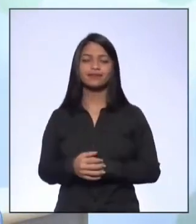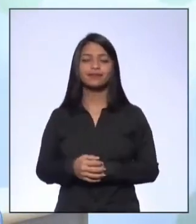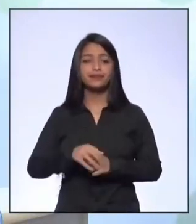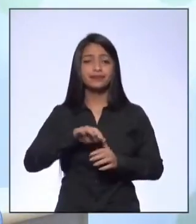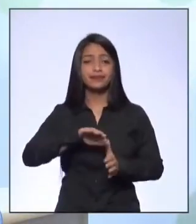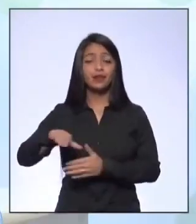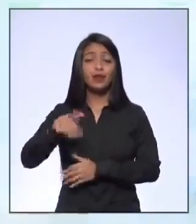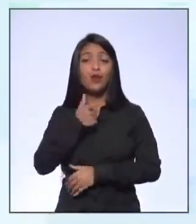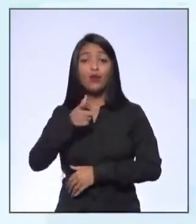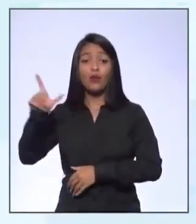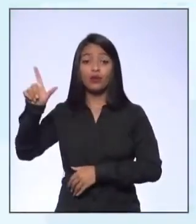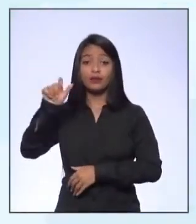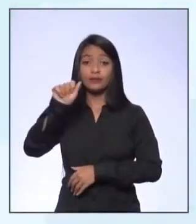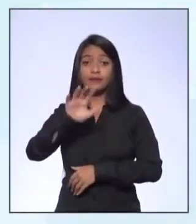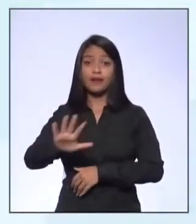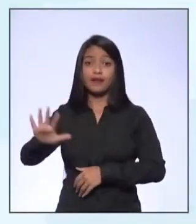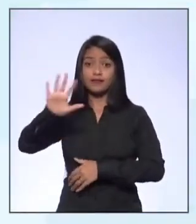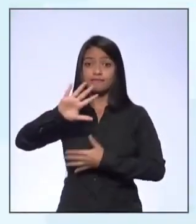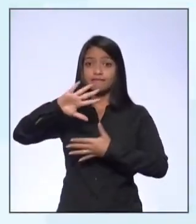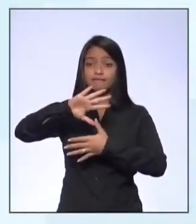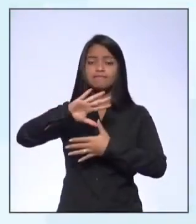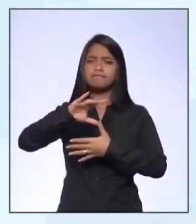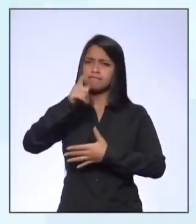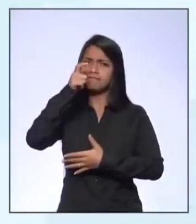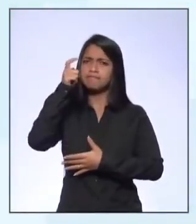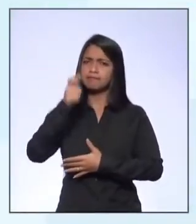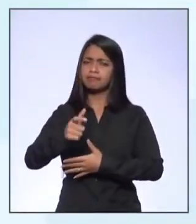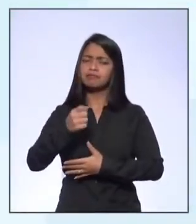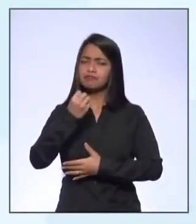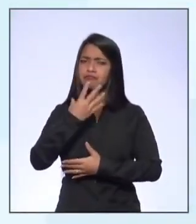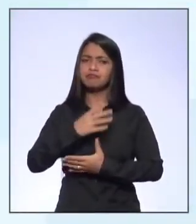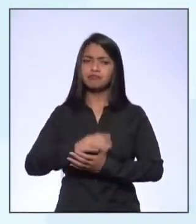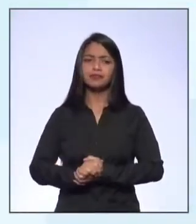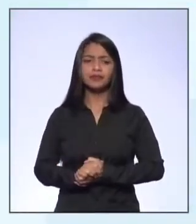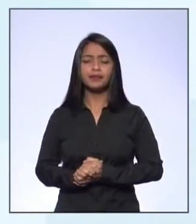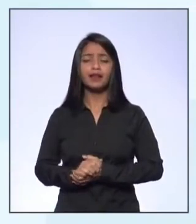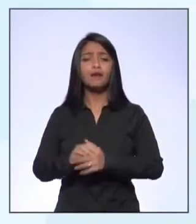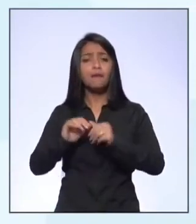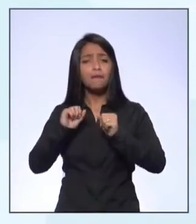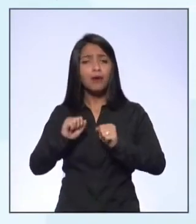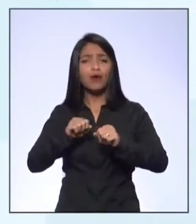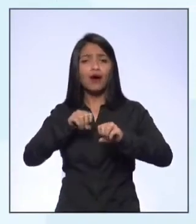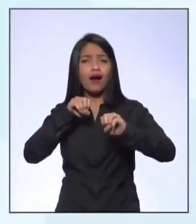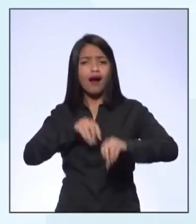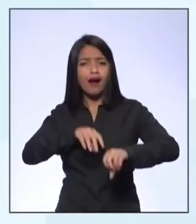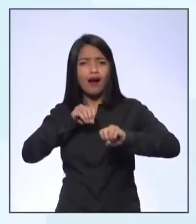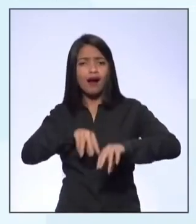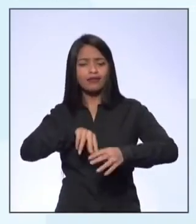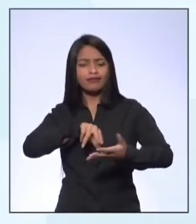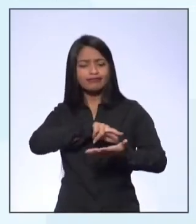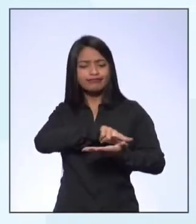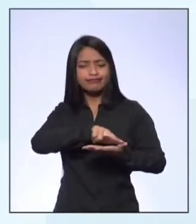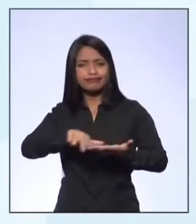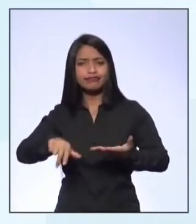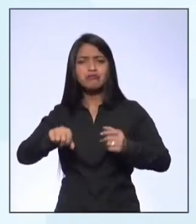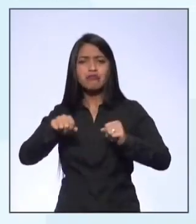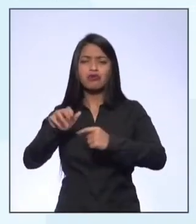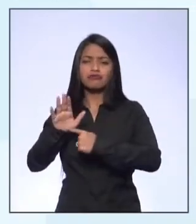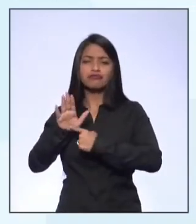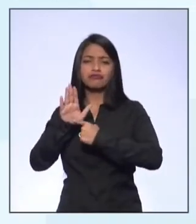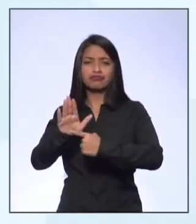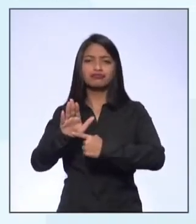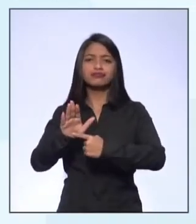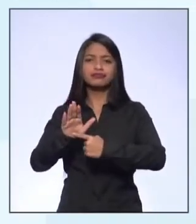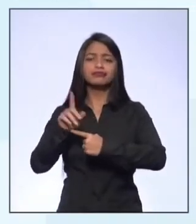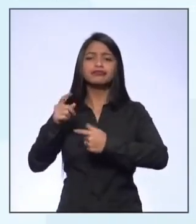muito interessante. É uma cartografia que nós podemos usar em várias aulas, é uma questão aí da